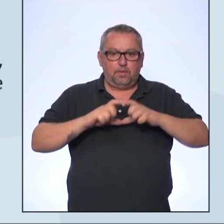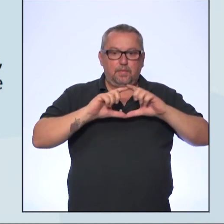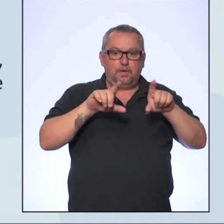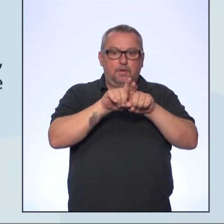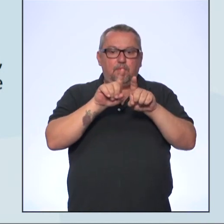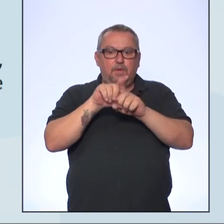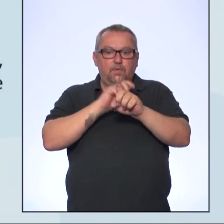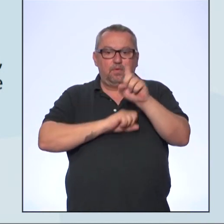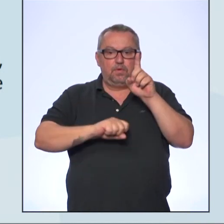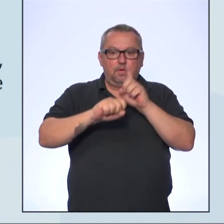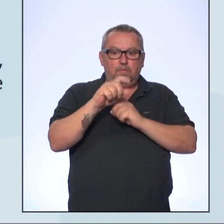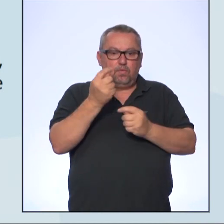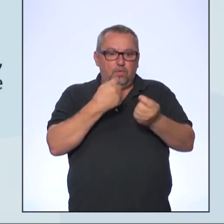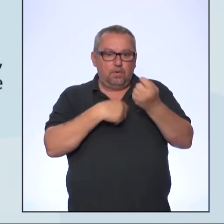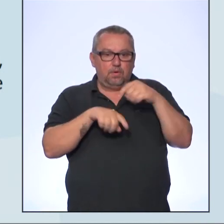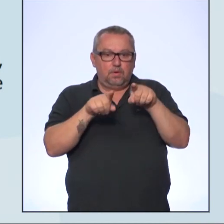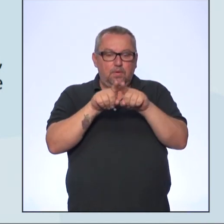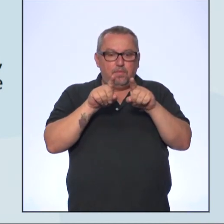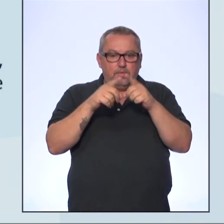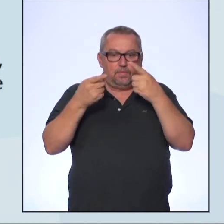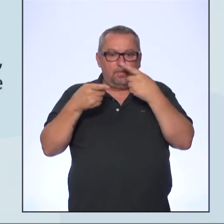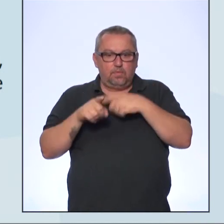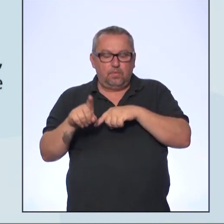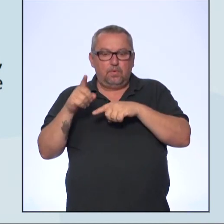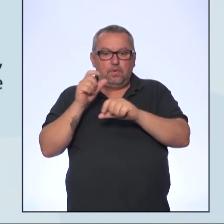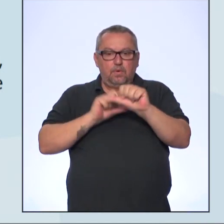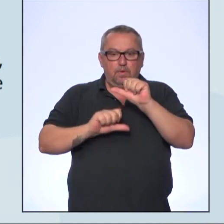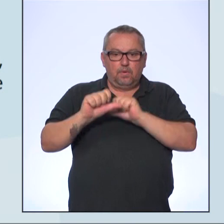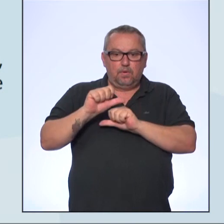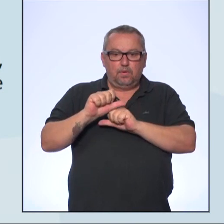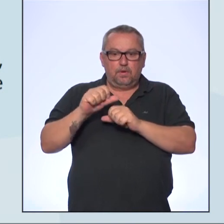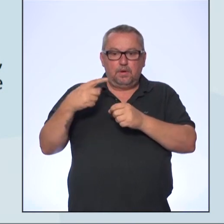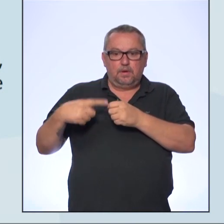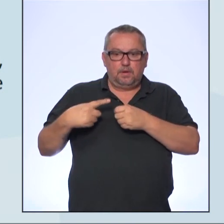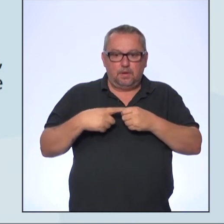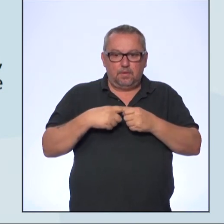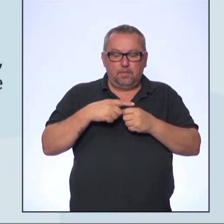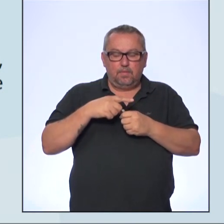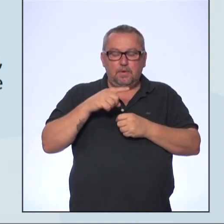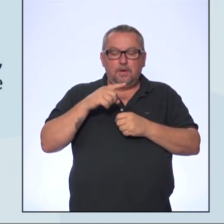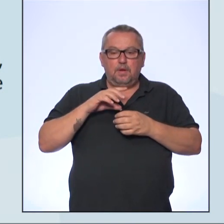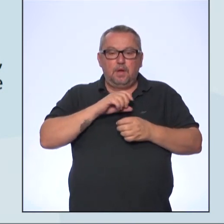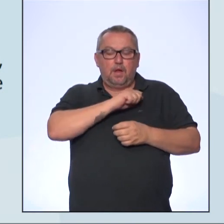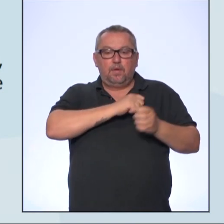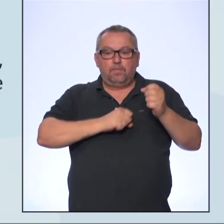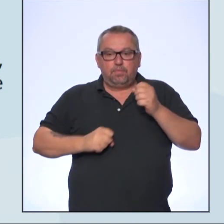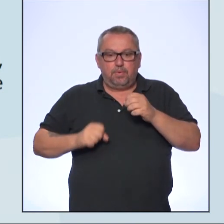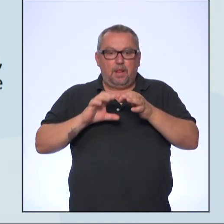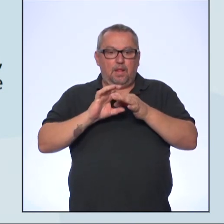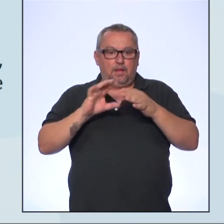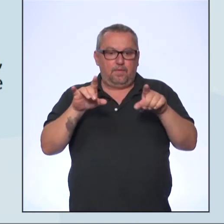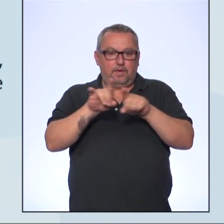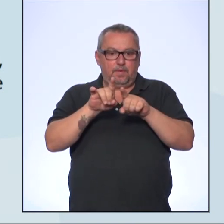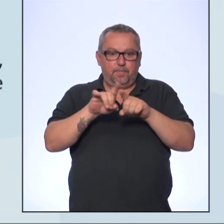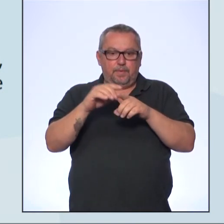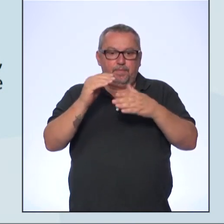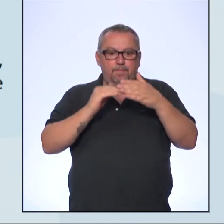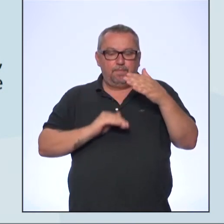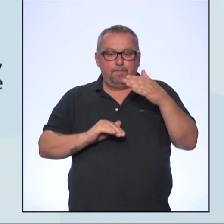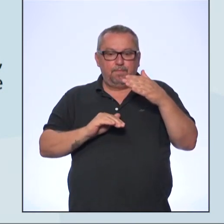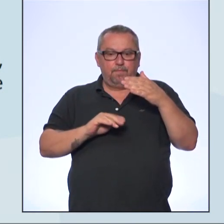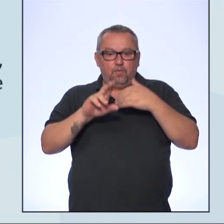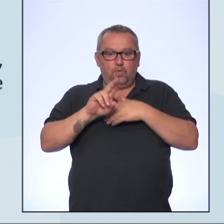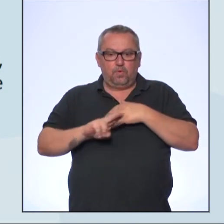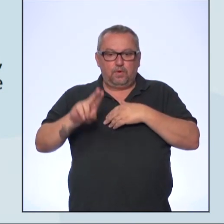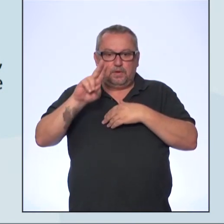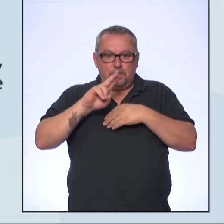de contestação e troca de poder da metrópole para as repúblicas independentes. Aí embaixo também segue